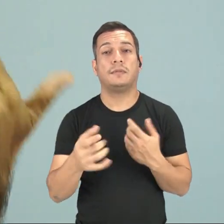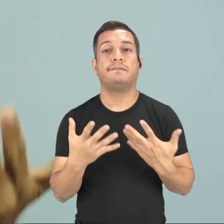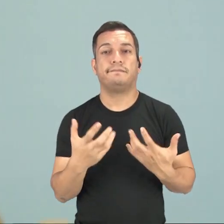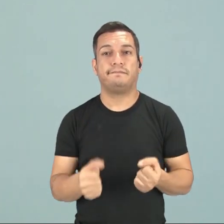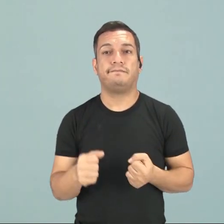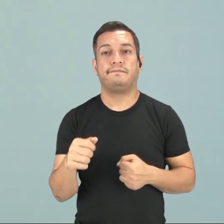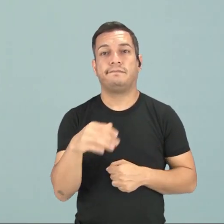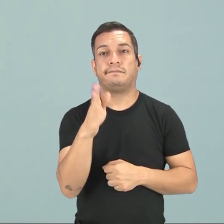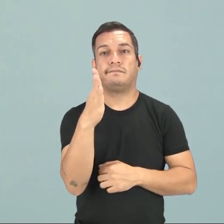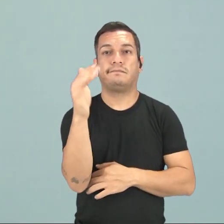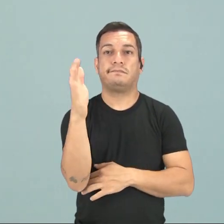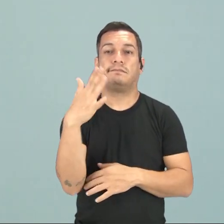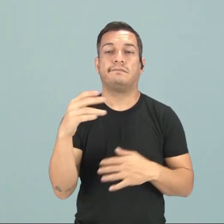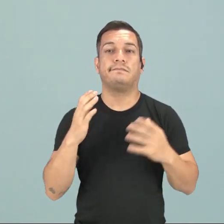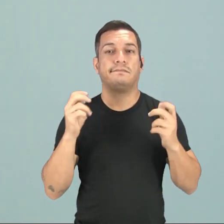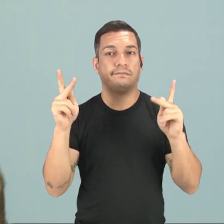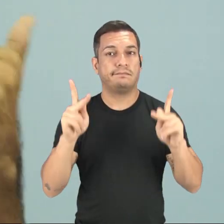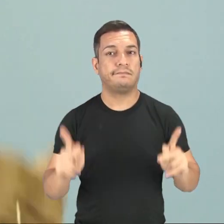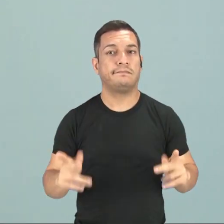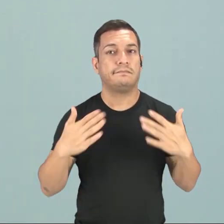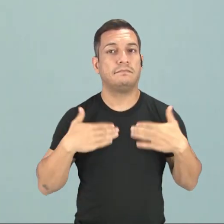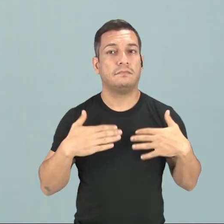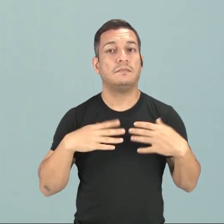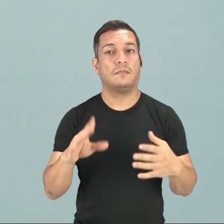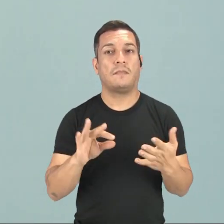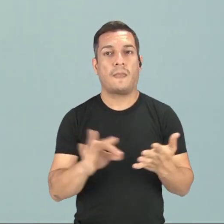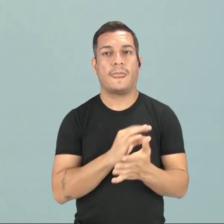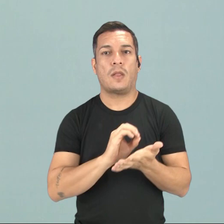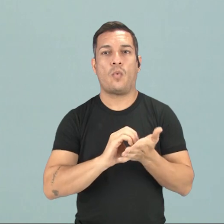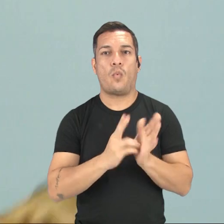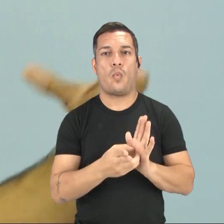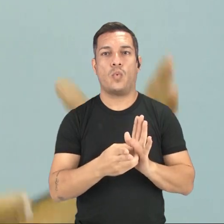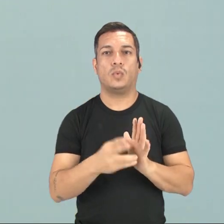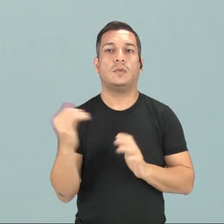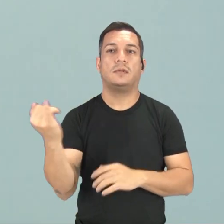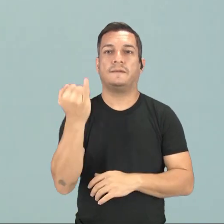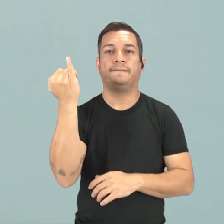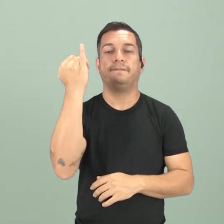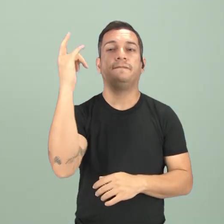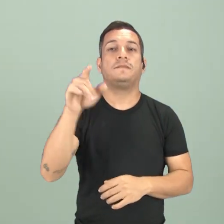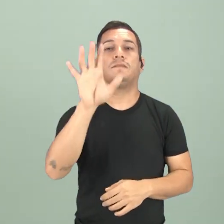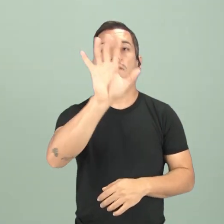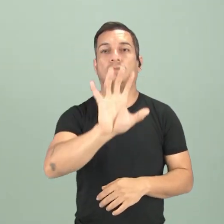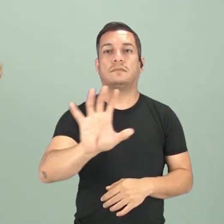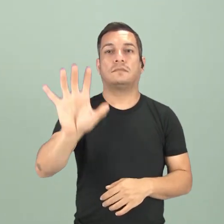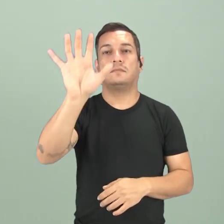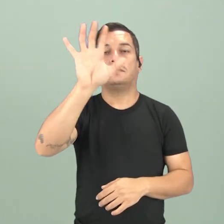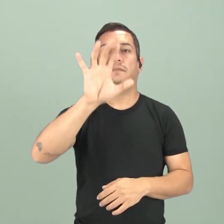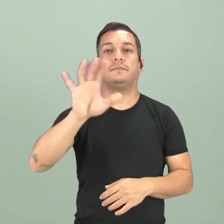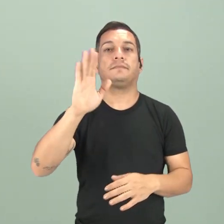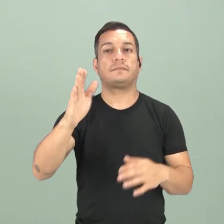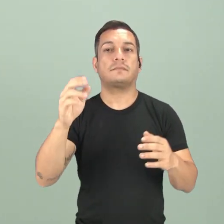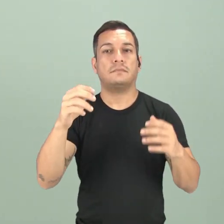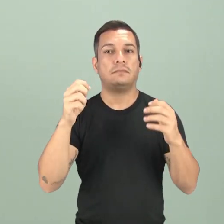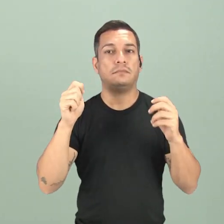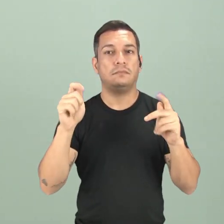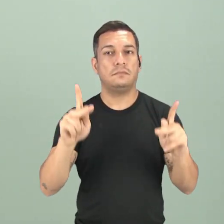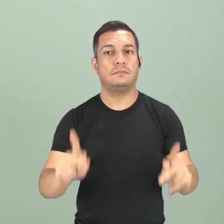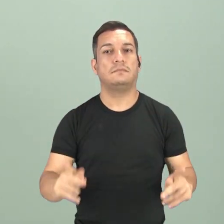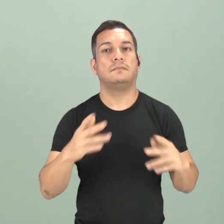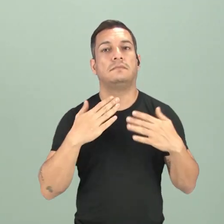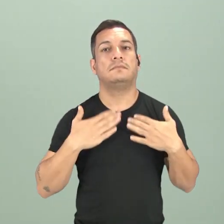é o que faz ele ser credenciado na ONU a ser uma nação importante nessa região para pacificar as